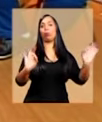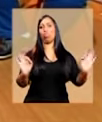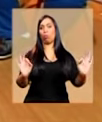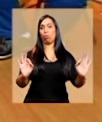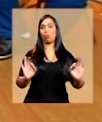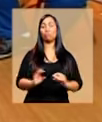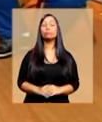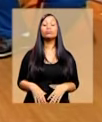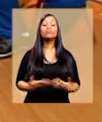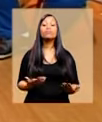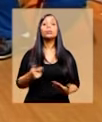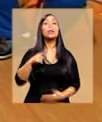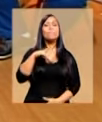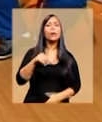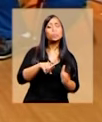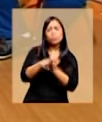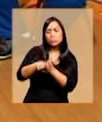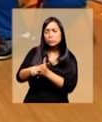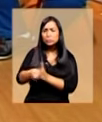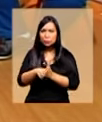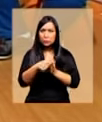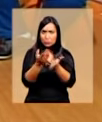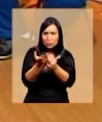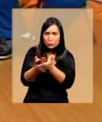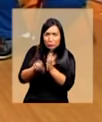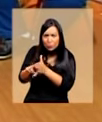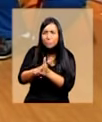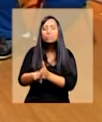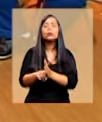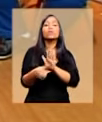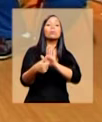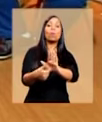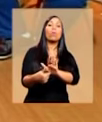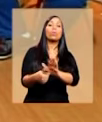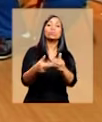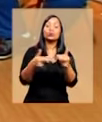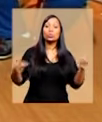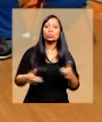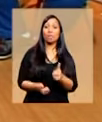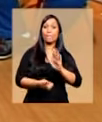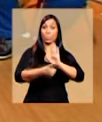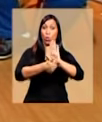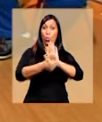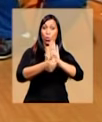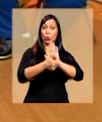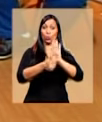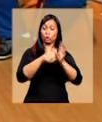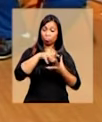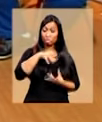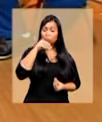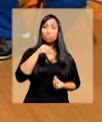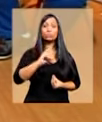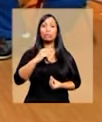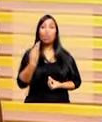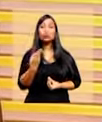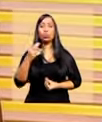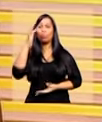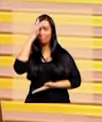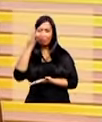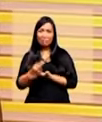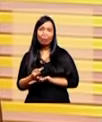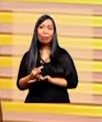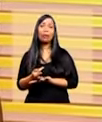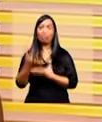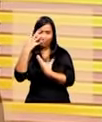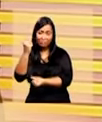tradição religiosa. Ô Paulo, tem algumas pesquisas, inclusive, que apontam que esses efeitos positivos da espiritualidade ou da